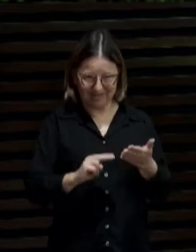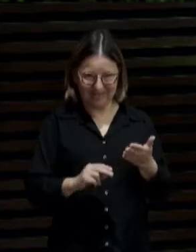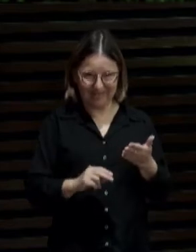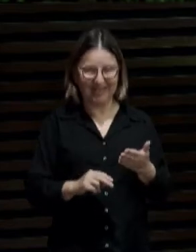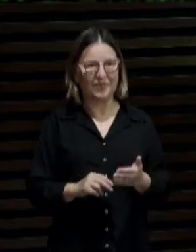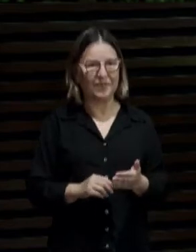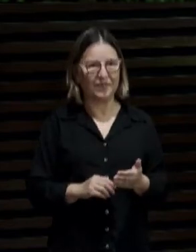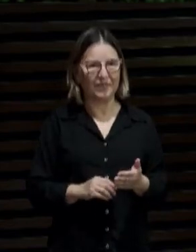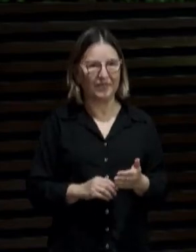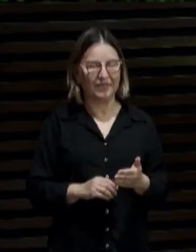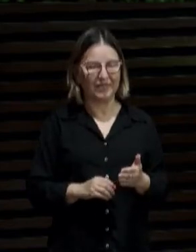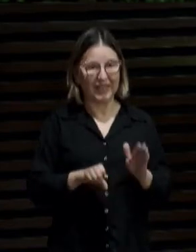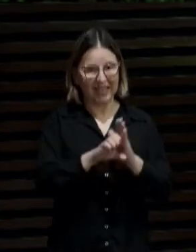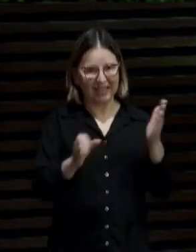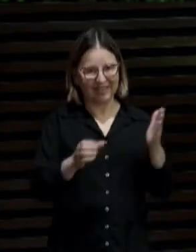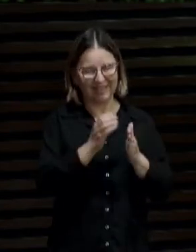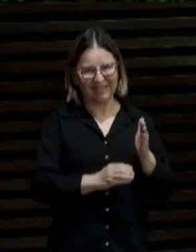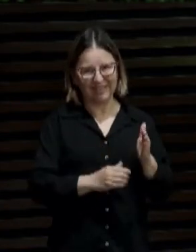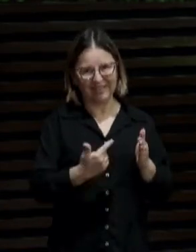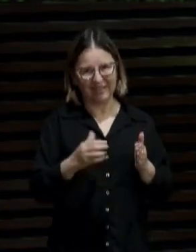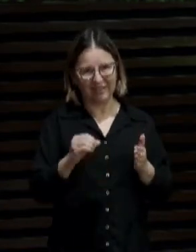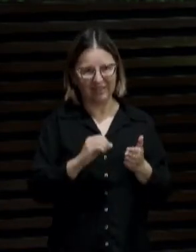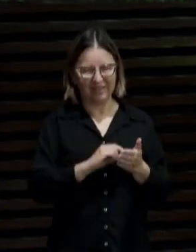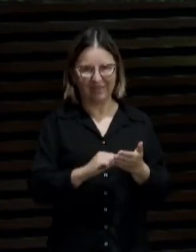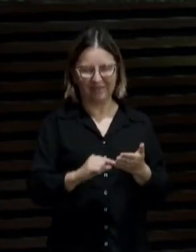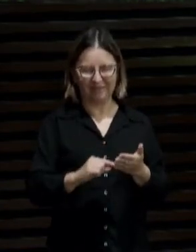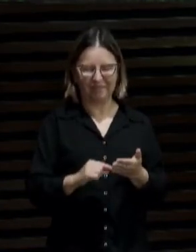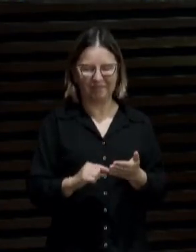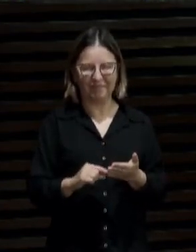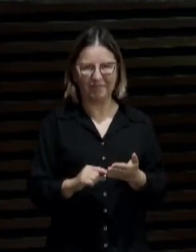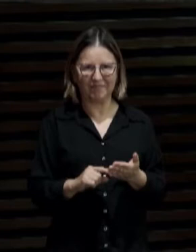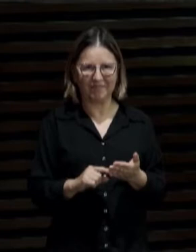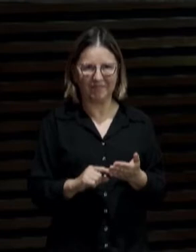onde estão os 10 mandamentos. O primeiro versículo fala assim,